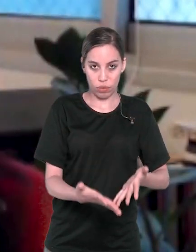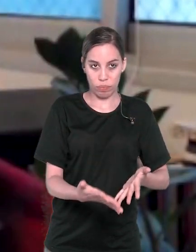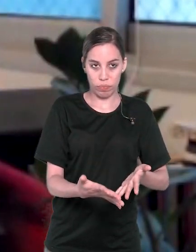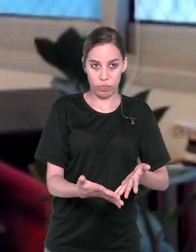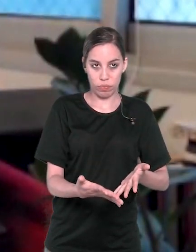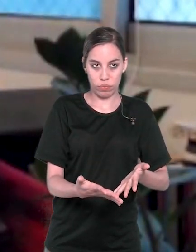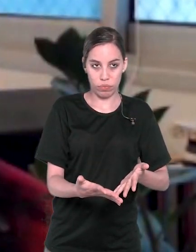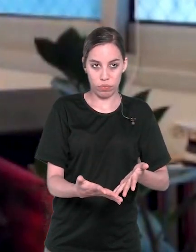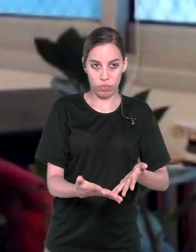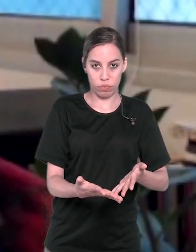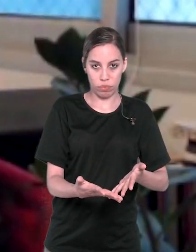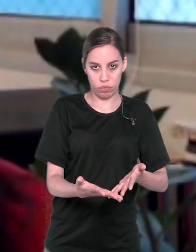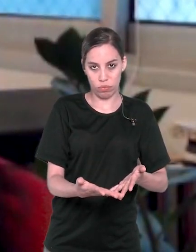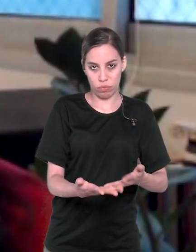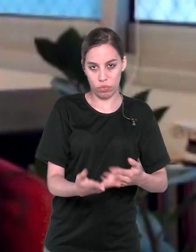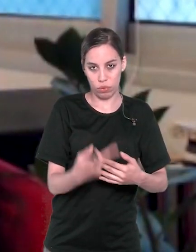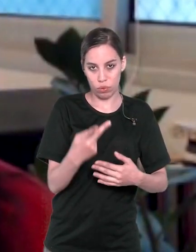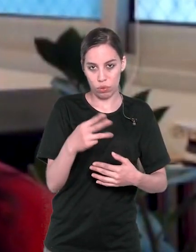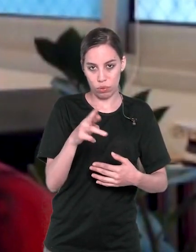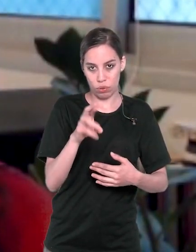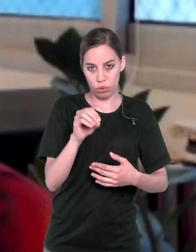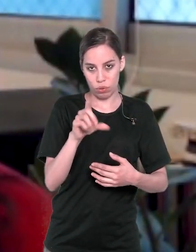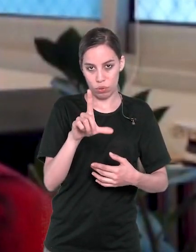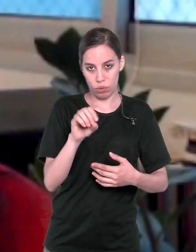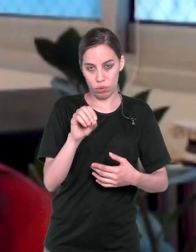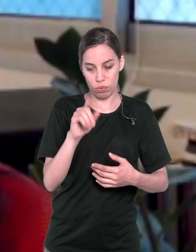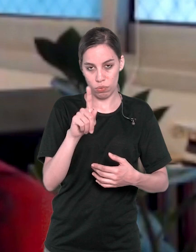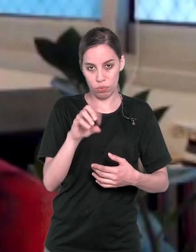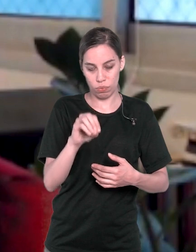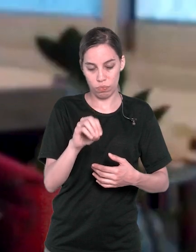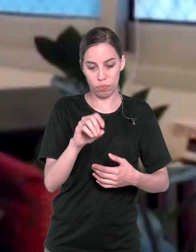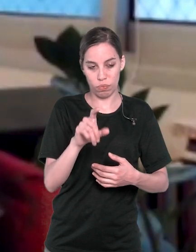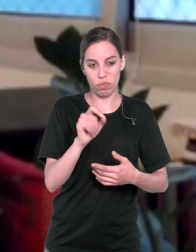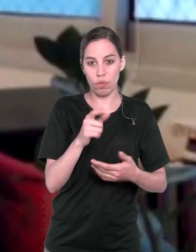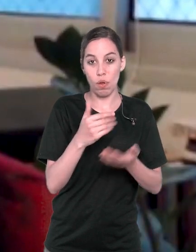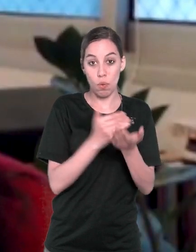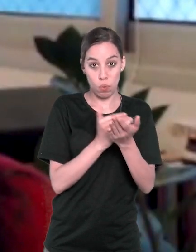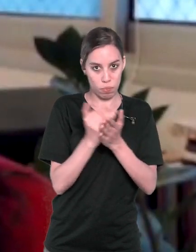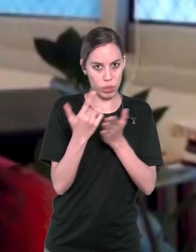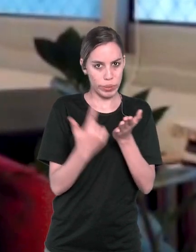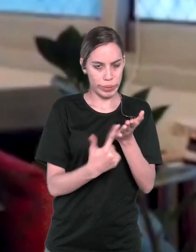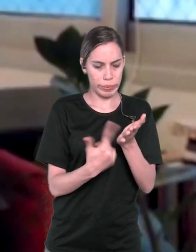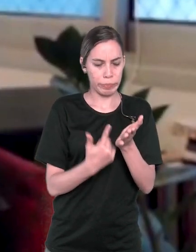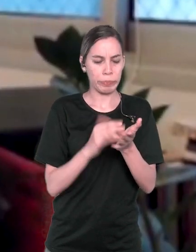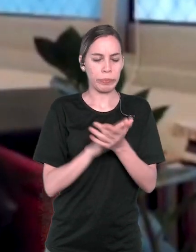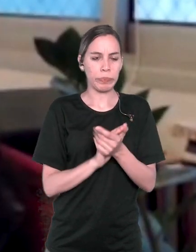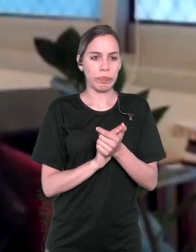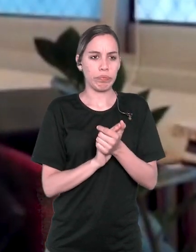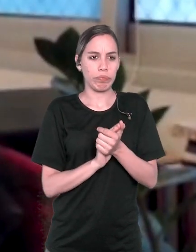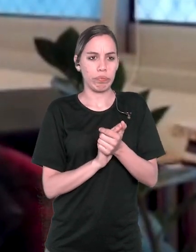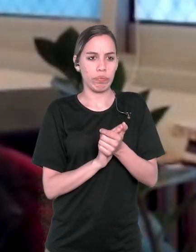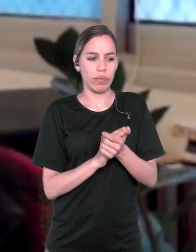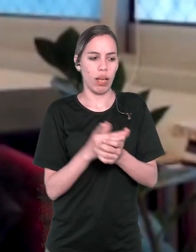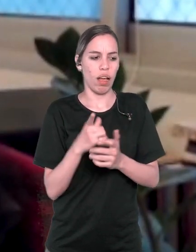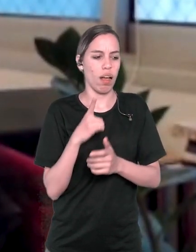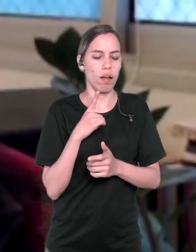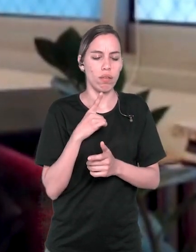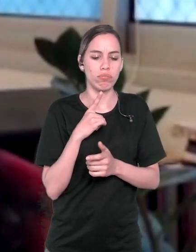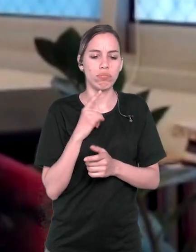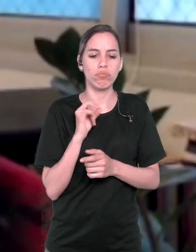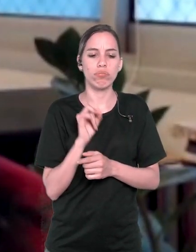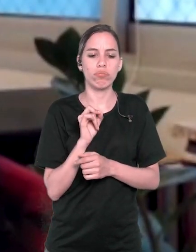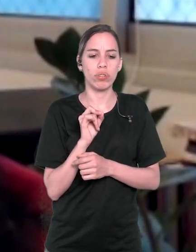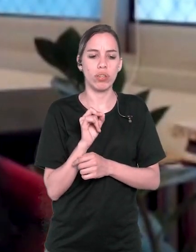prólogo é um ensaio, né, sobre as diferentes configurações da